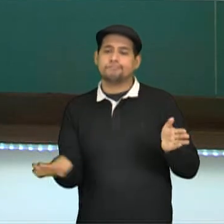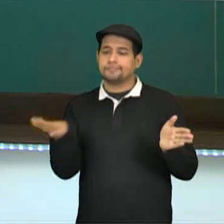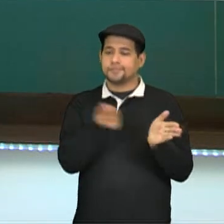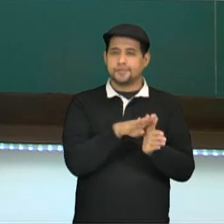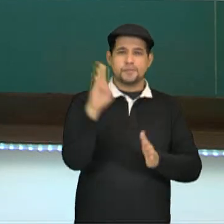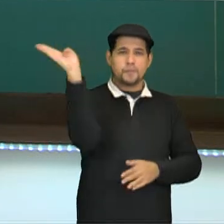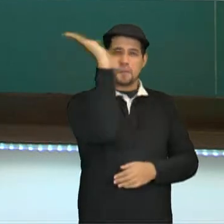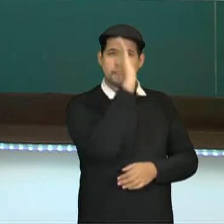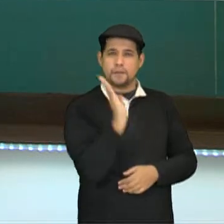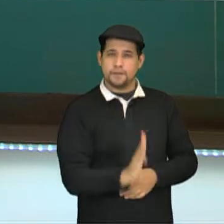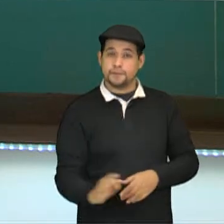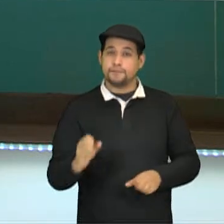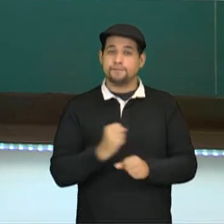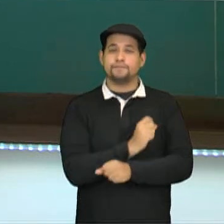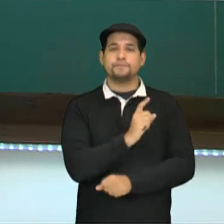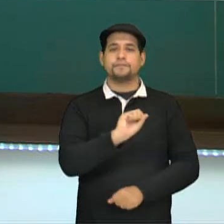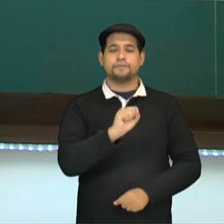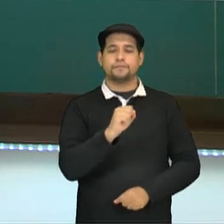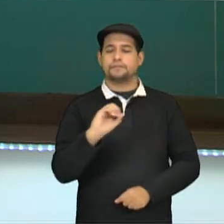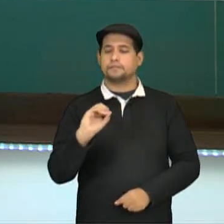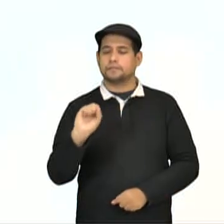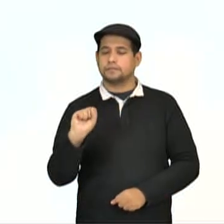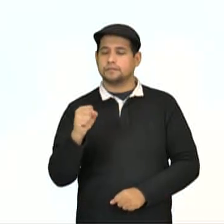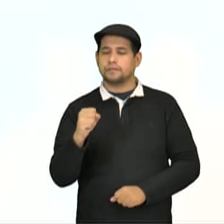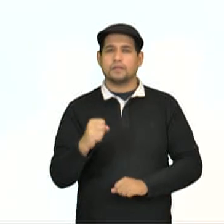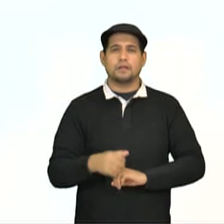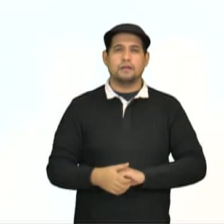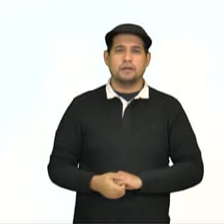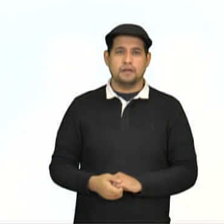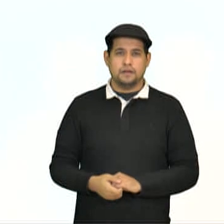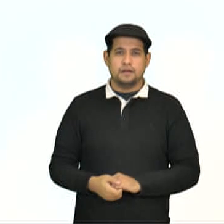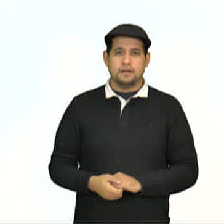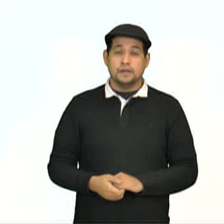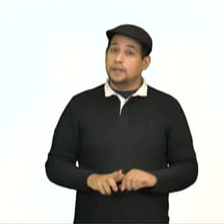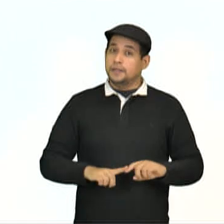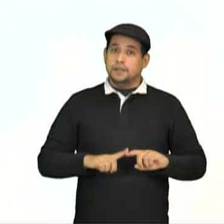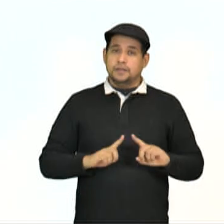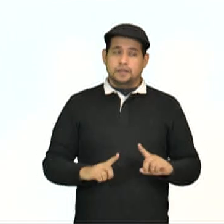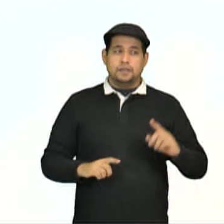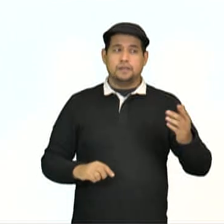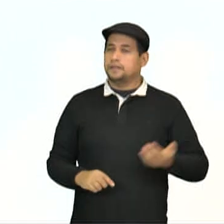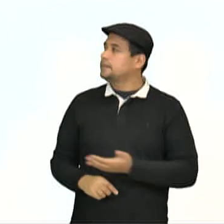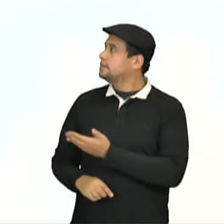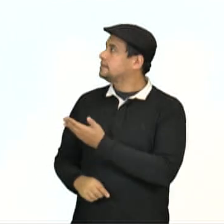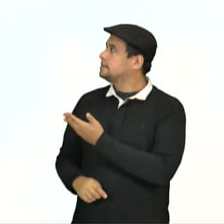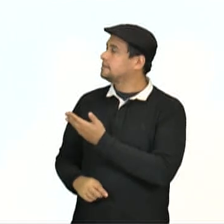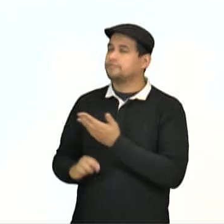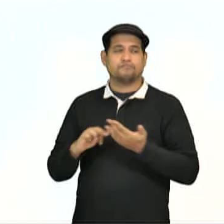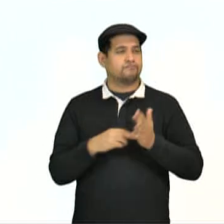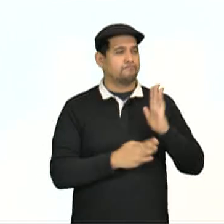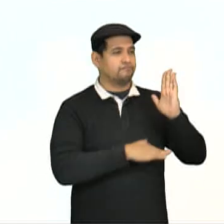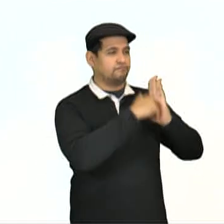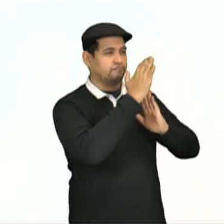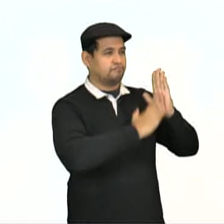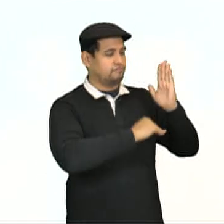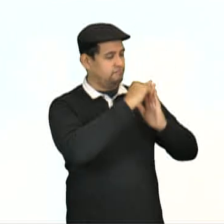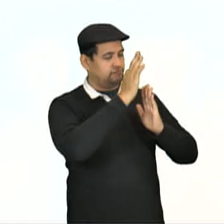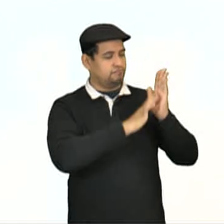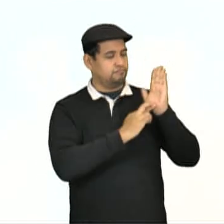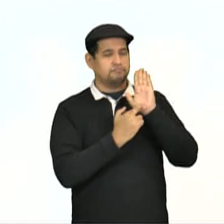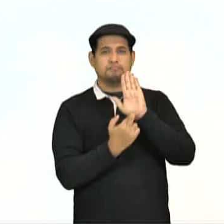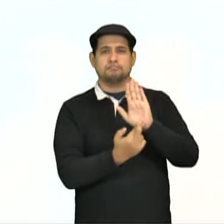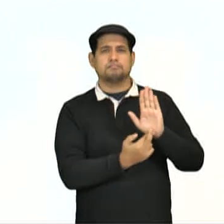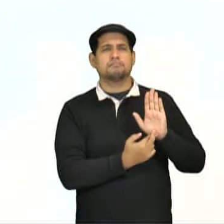para o Brasil em 1808. Bom, essa daqui, gente, é uma pintura que representa